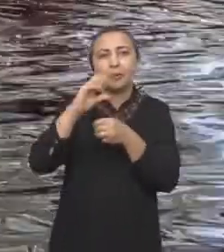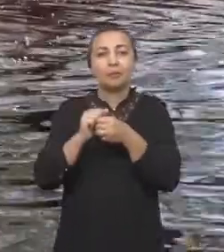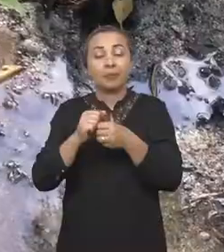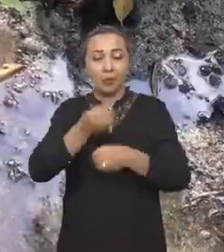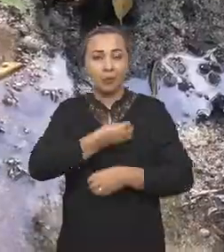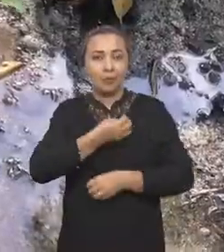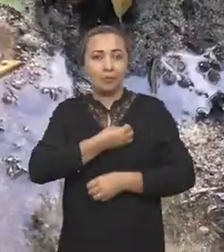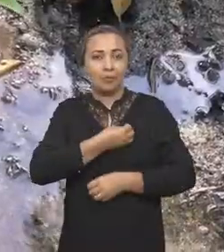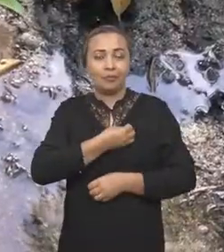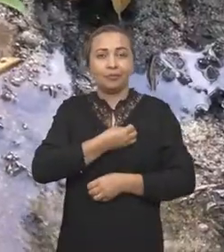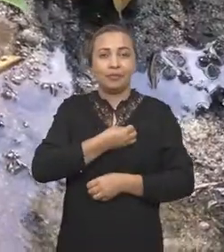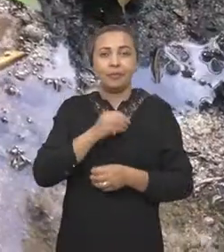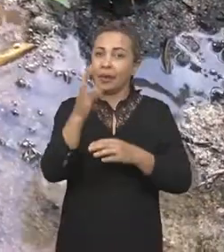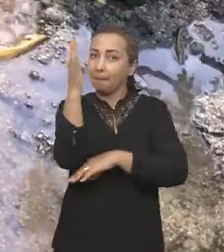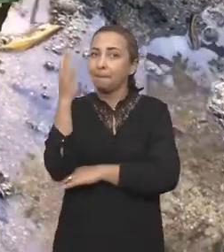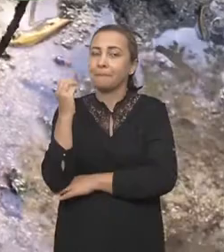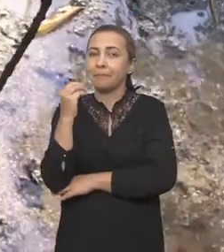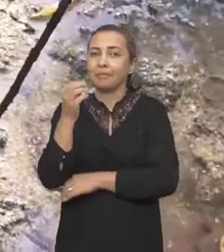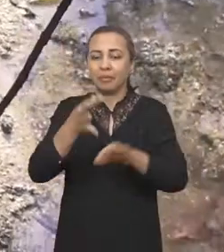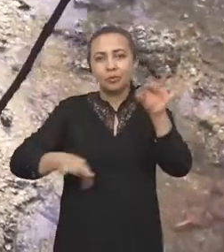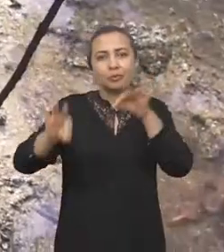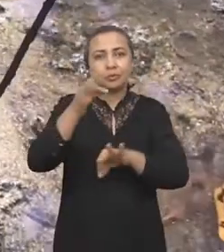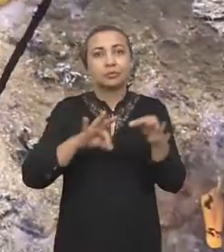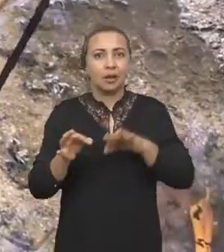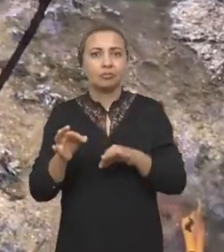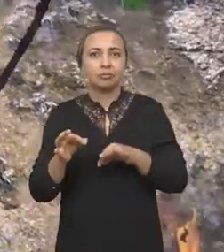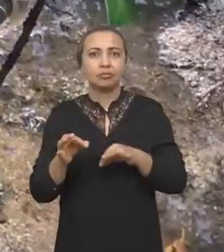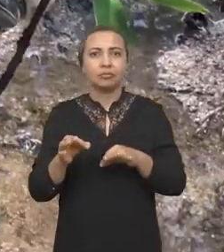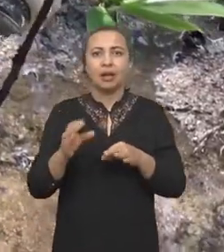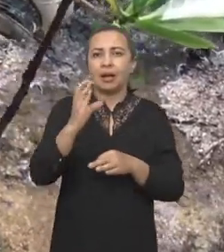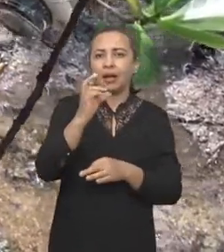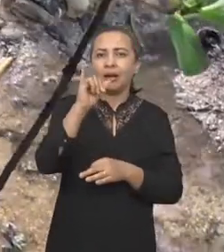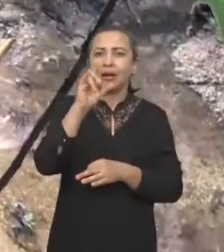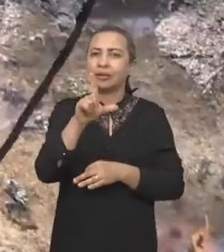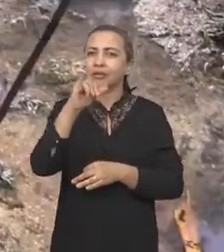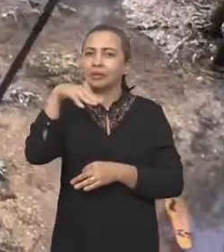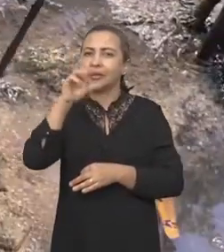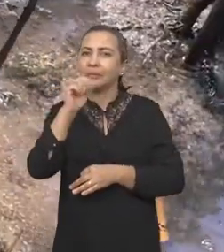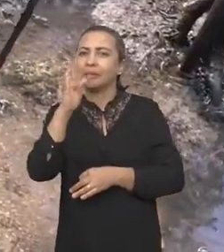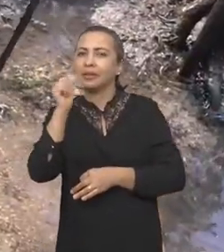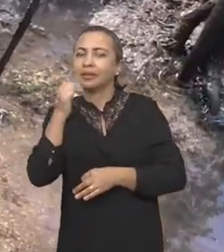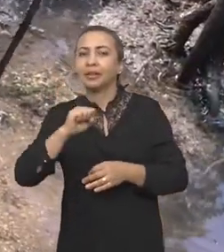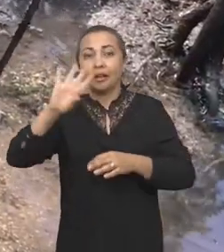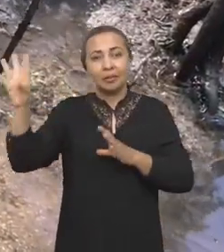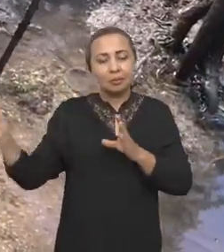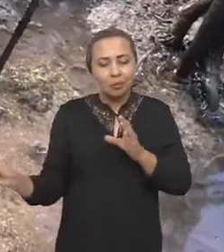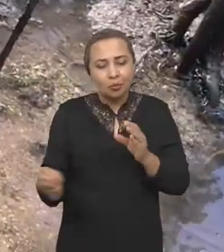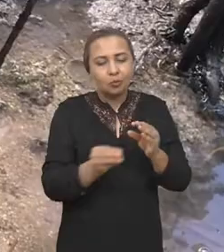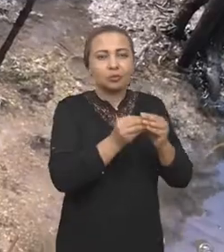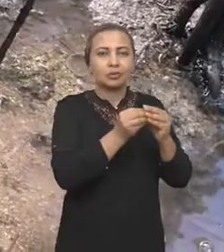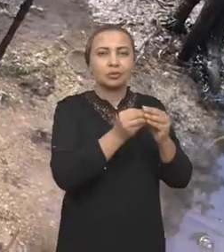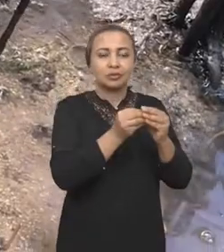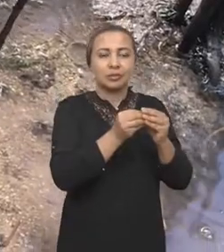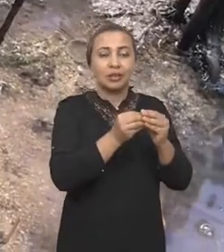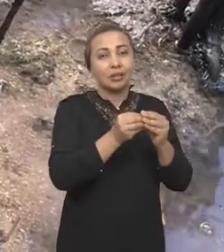Essas plantas, inicialmente, elas são cultivadas em laboratório, né, aclimatadas, digamos assim, nesses sistemas, e